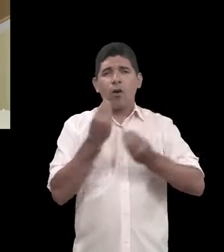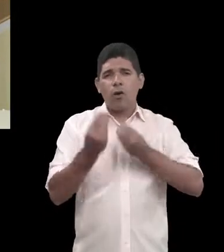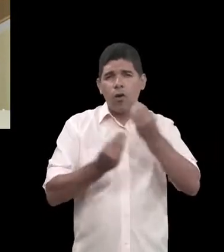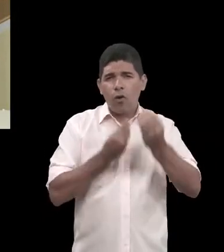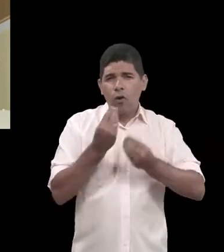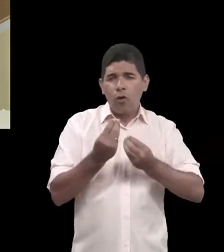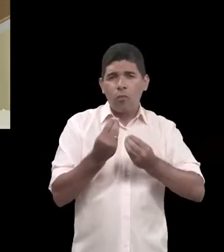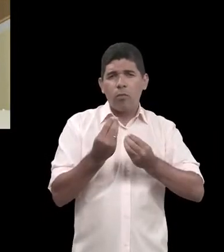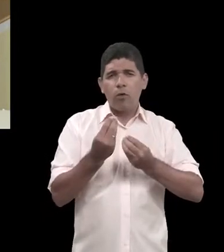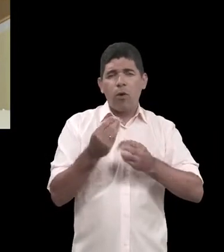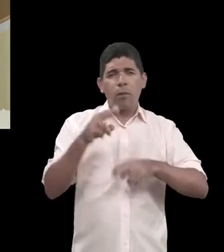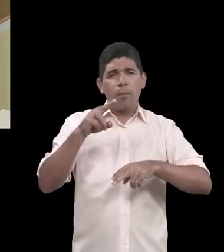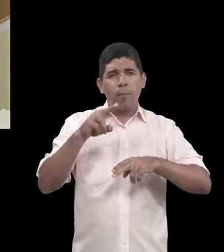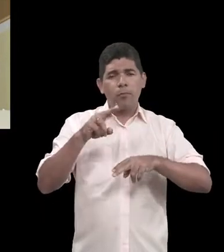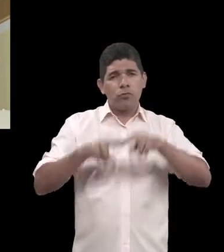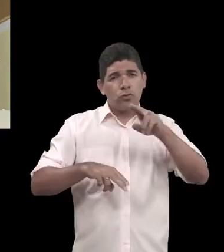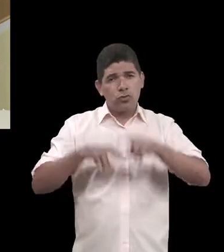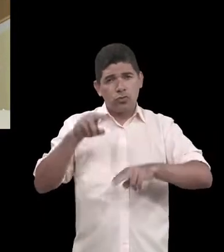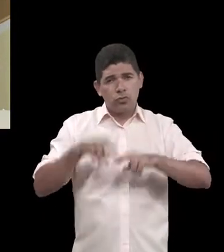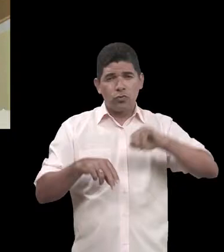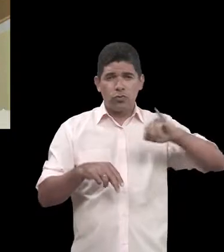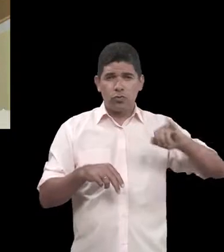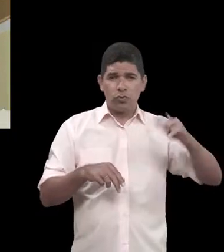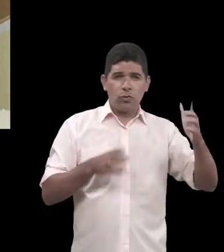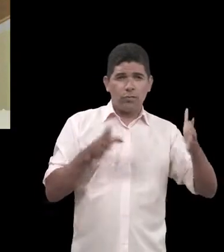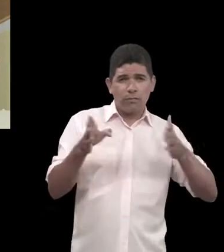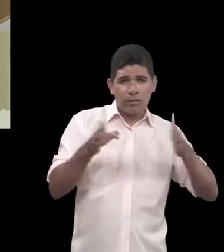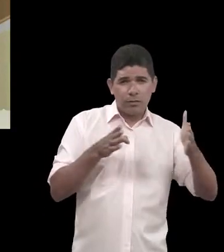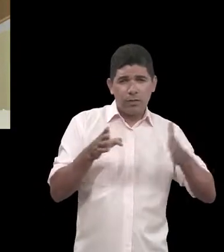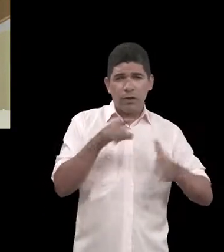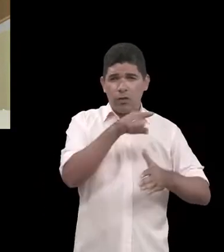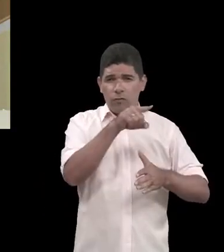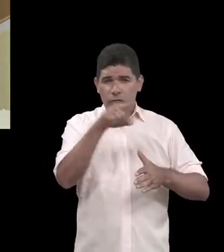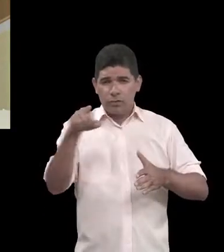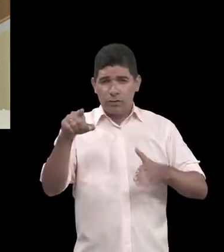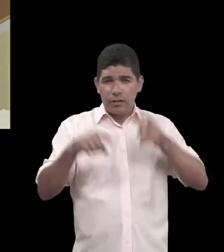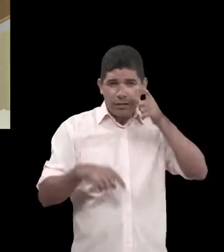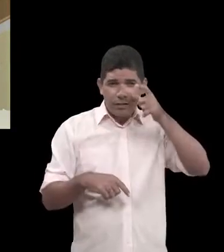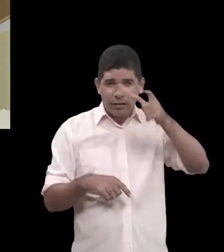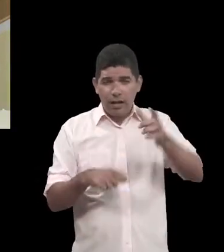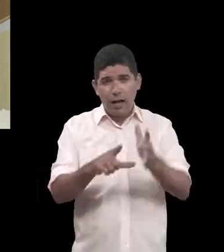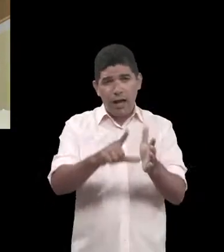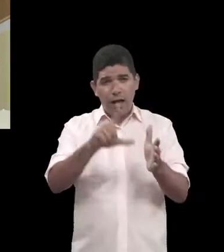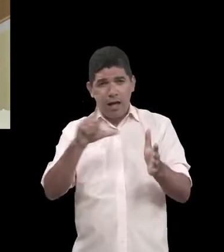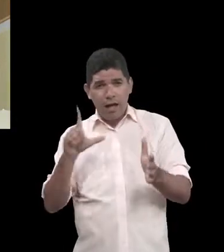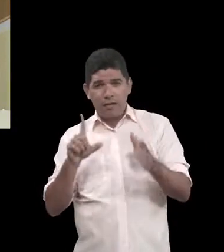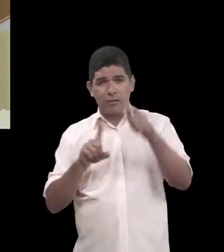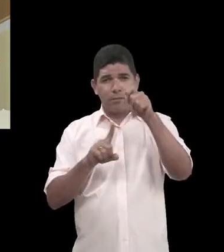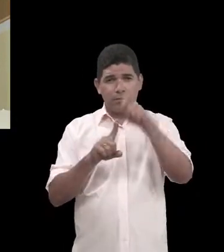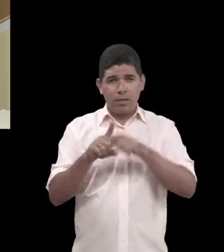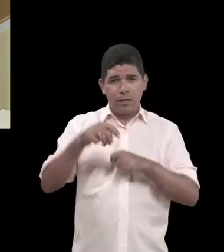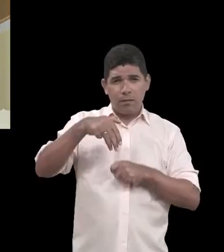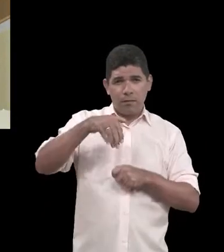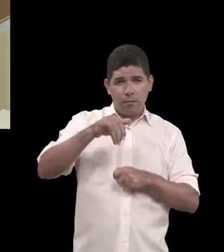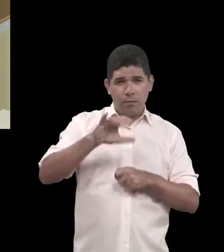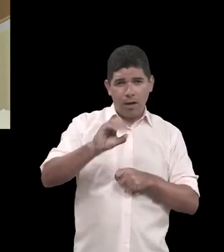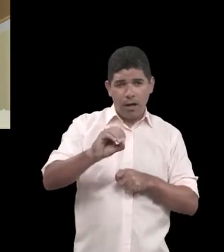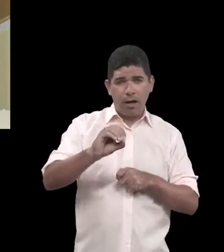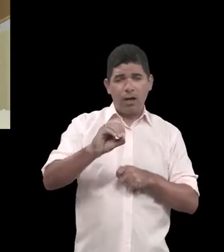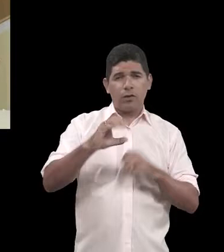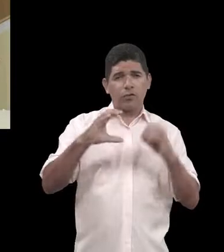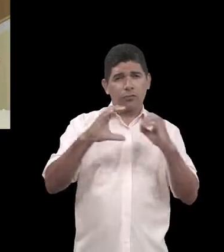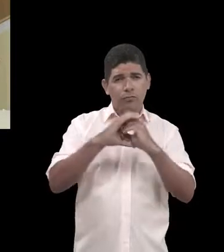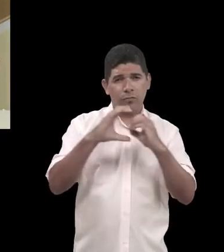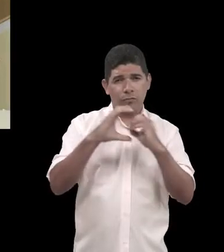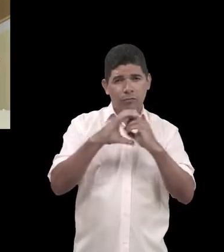junho e início de julho. Então, quem tiver interesse, começa a entrar já no finalzinho de maio aí no site da Comperv,